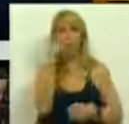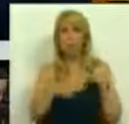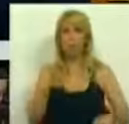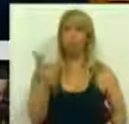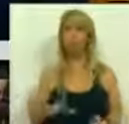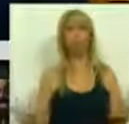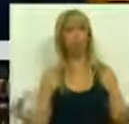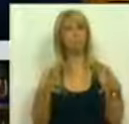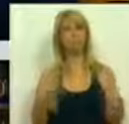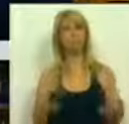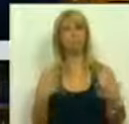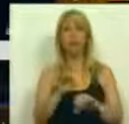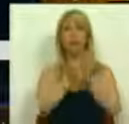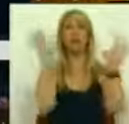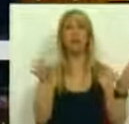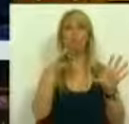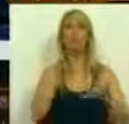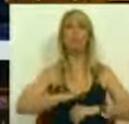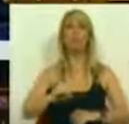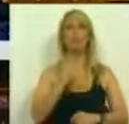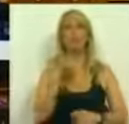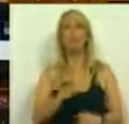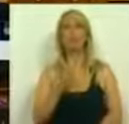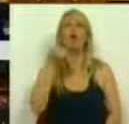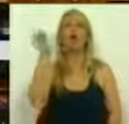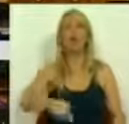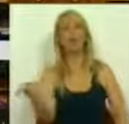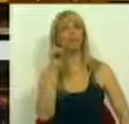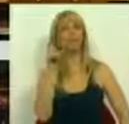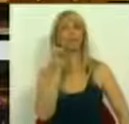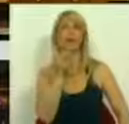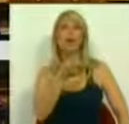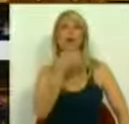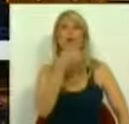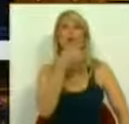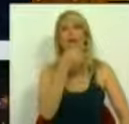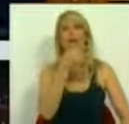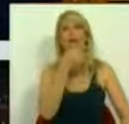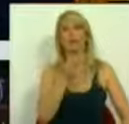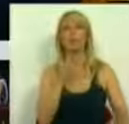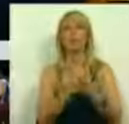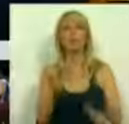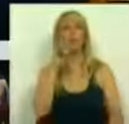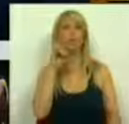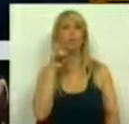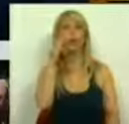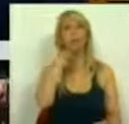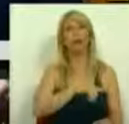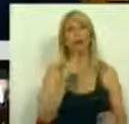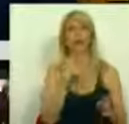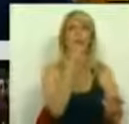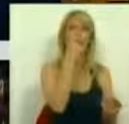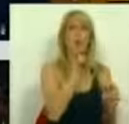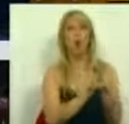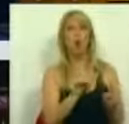claro para a oposição que não mais podem vir com a conversa dos protegidos e dos privilegiados. O PSD está, como fica aqui claro,